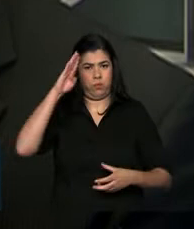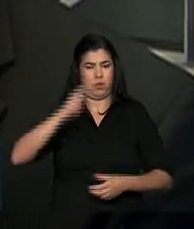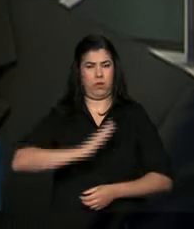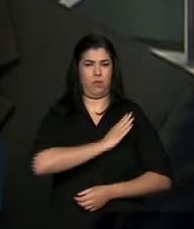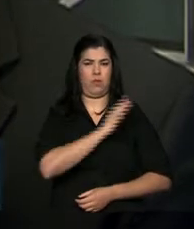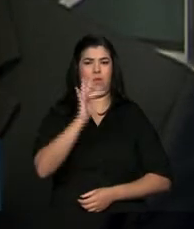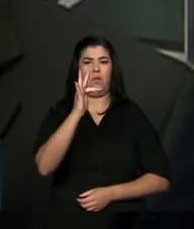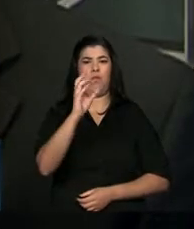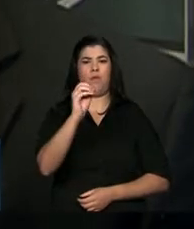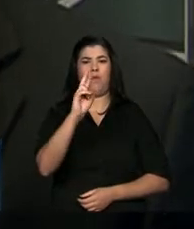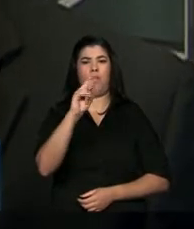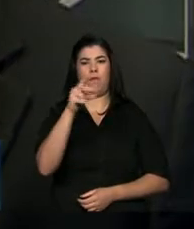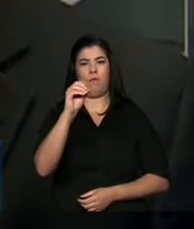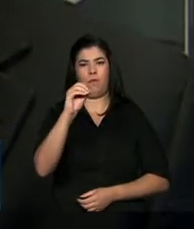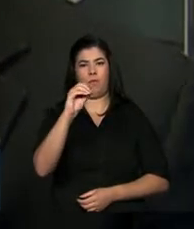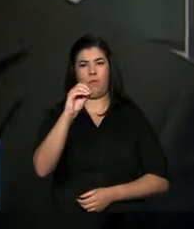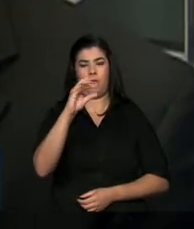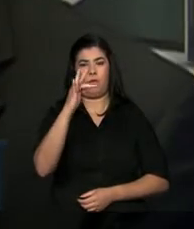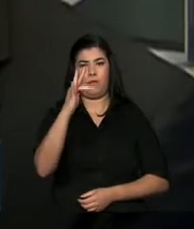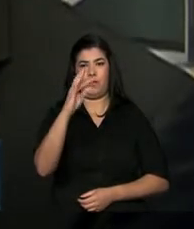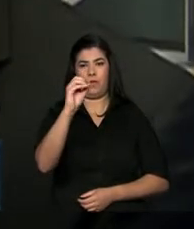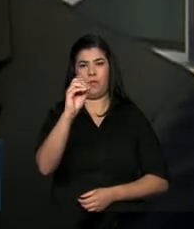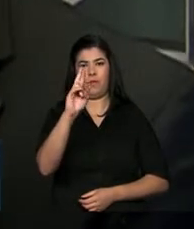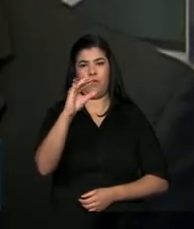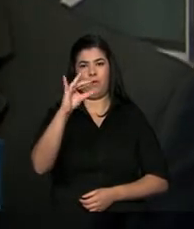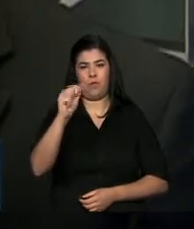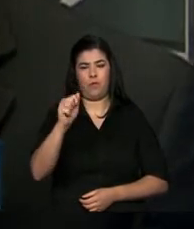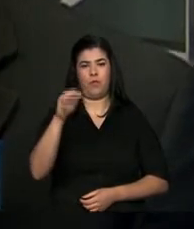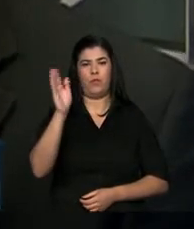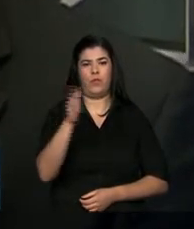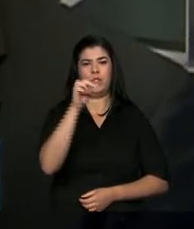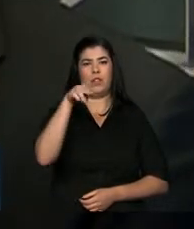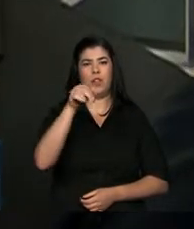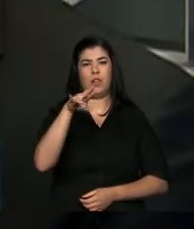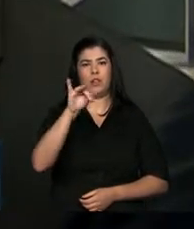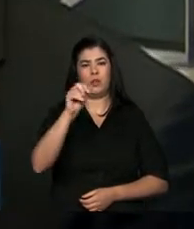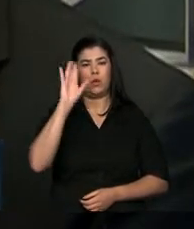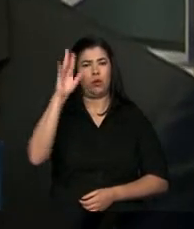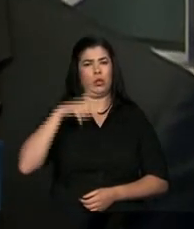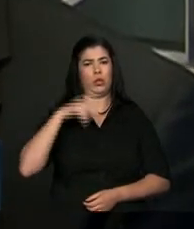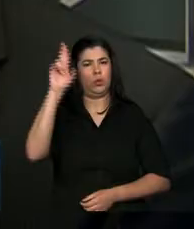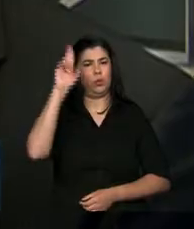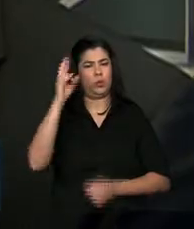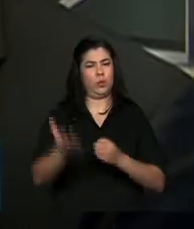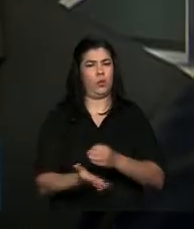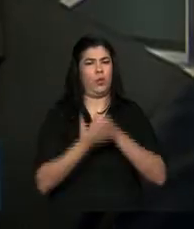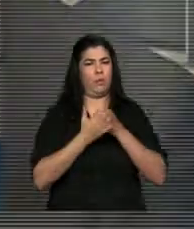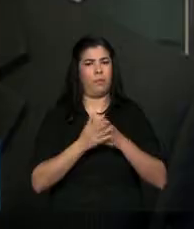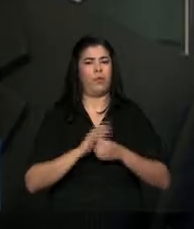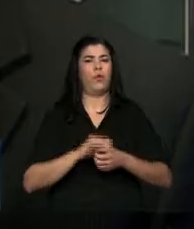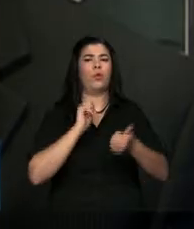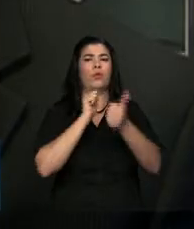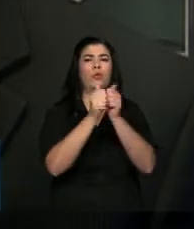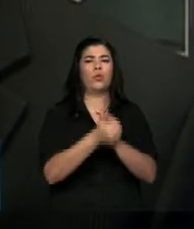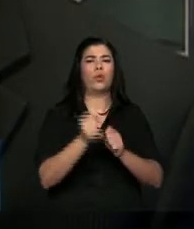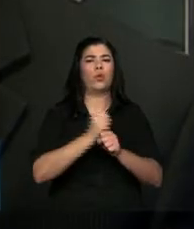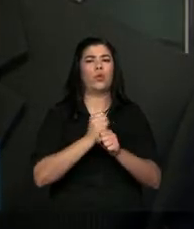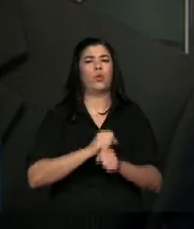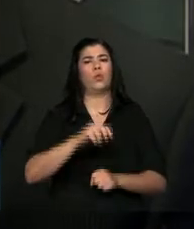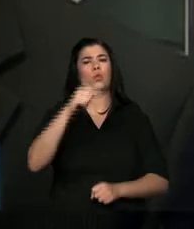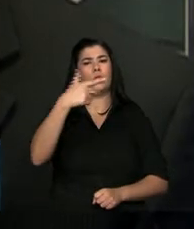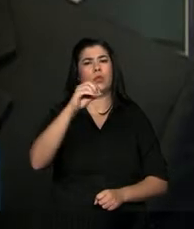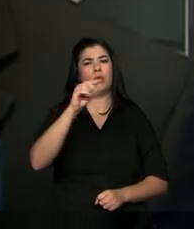em grandes eventos, nos Jogos Pan-Americanos e Para-Pan-Americanos em 2007, e nós estaremos